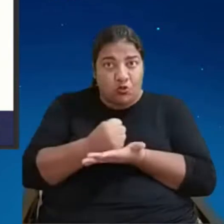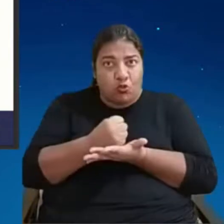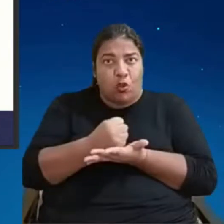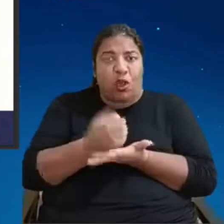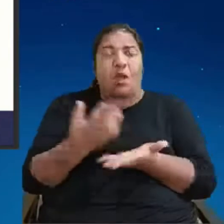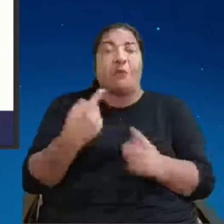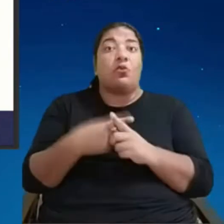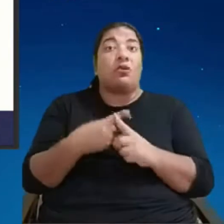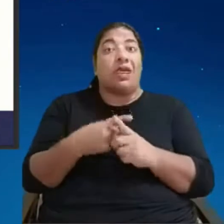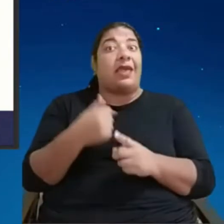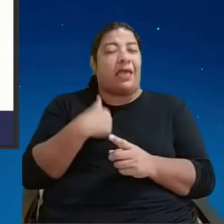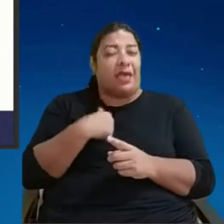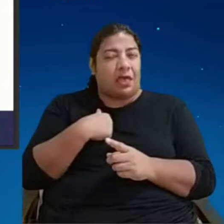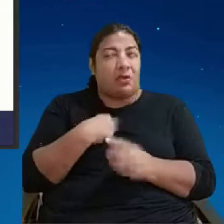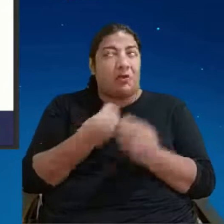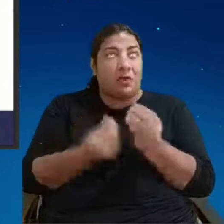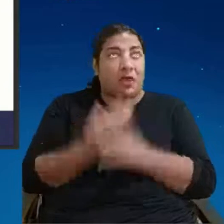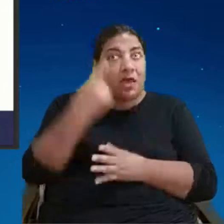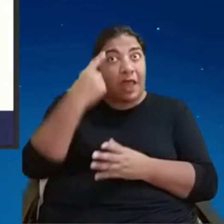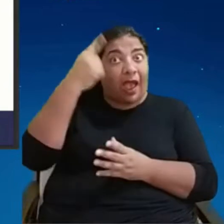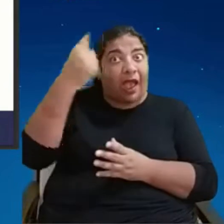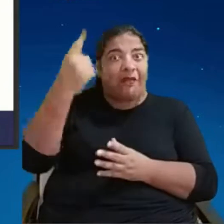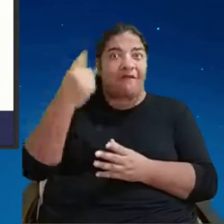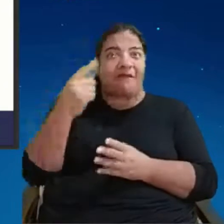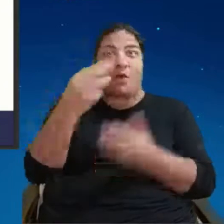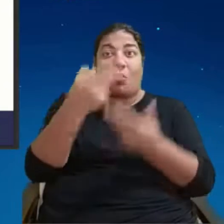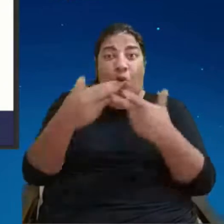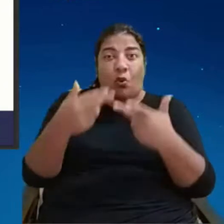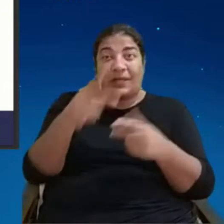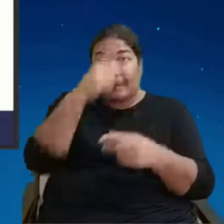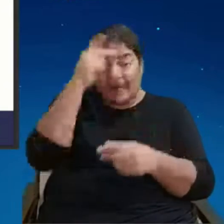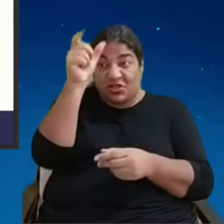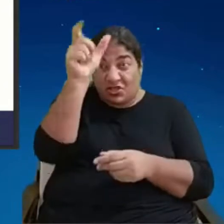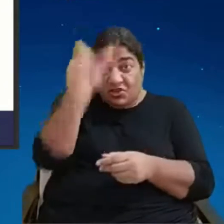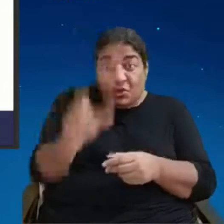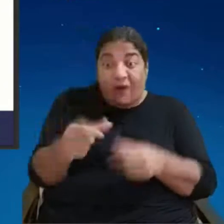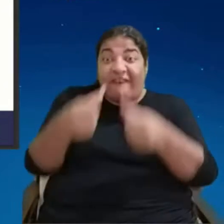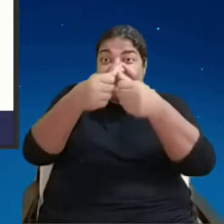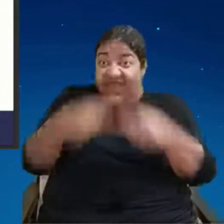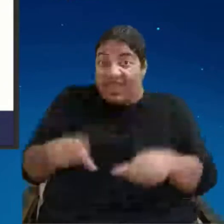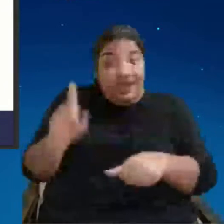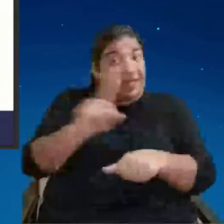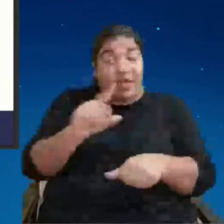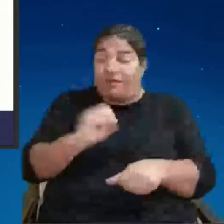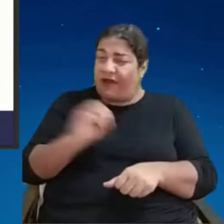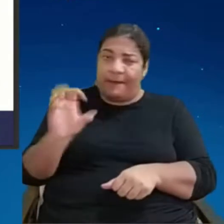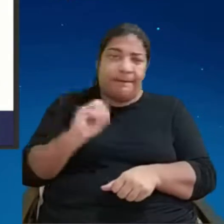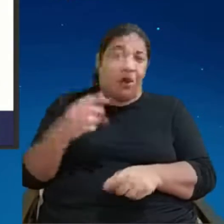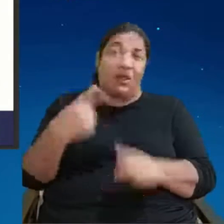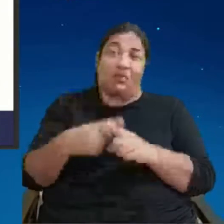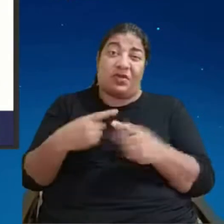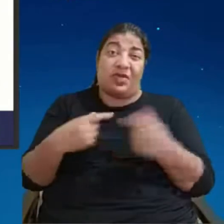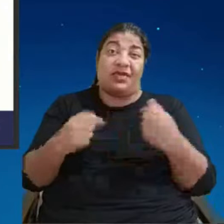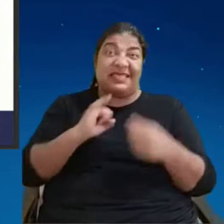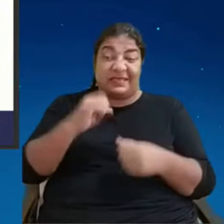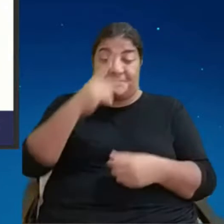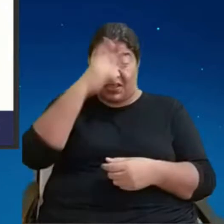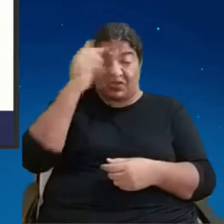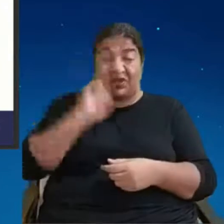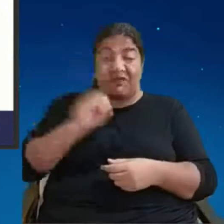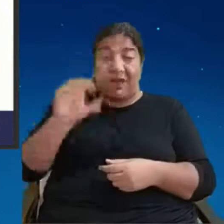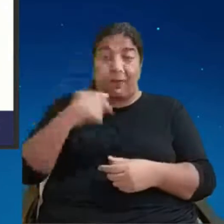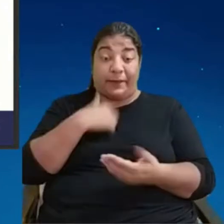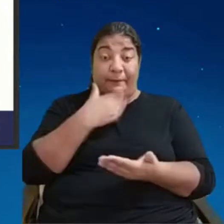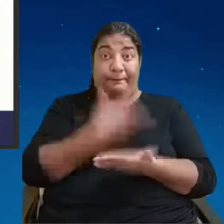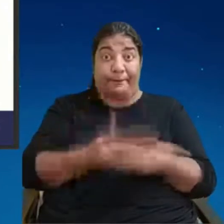muito peculiares para que isso não acontecesse, porque eu ia perder parte do meu bônus. E com muito sacrifício